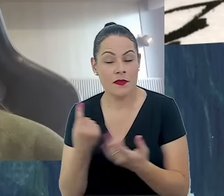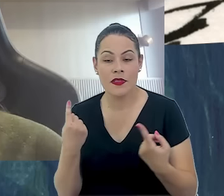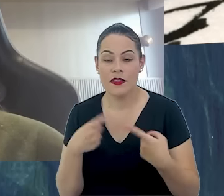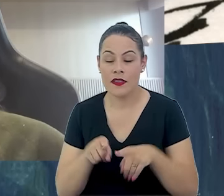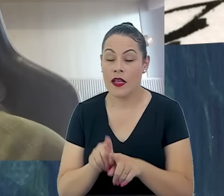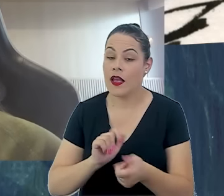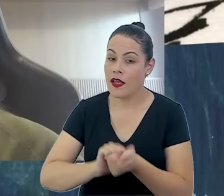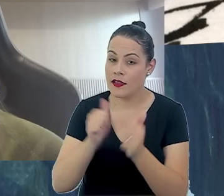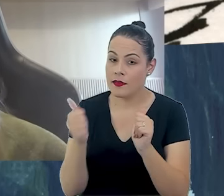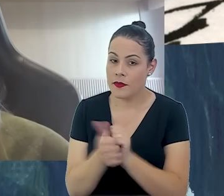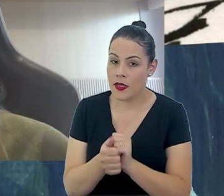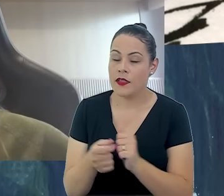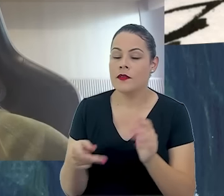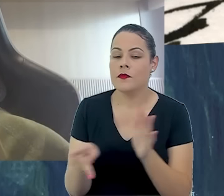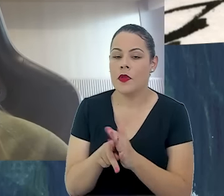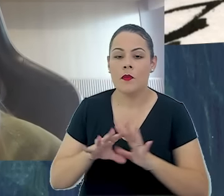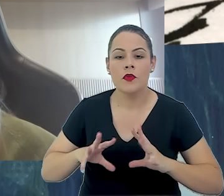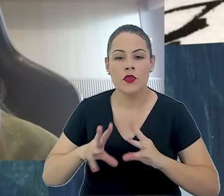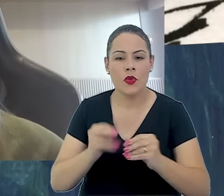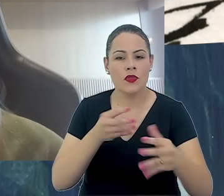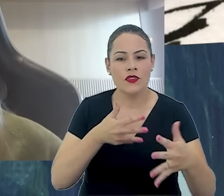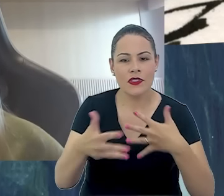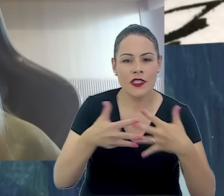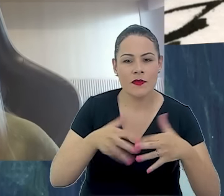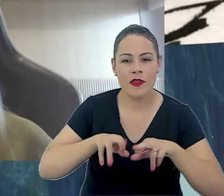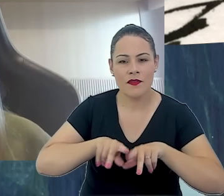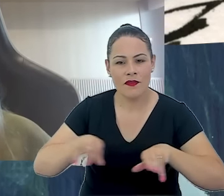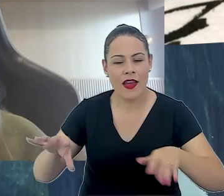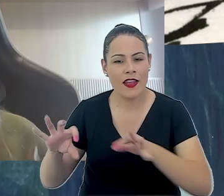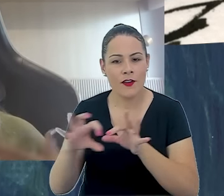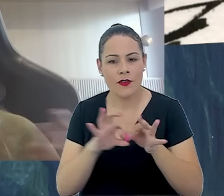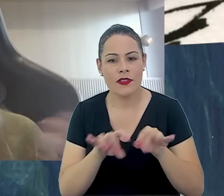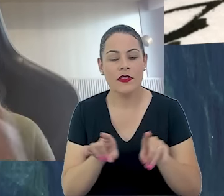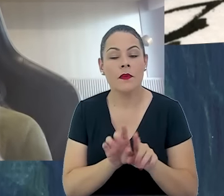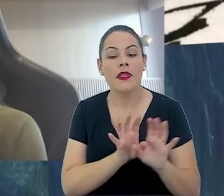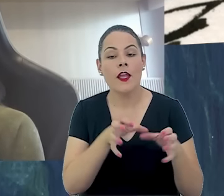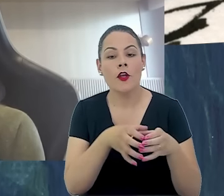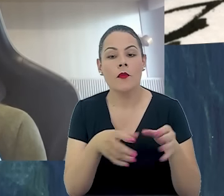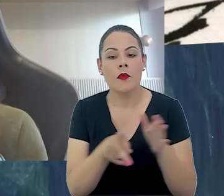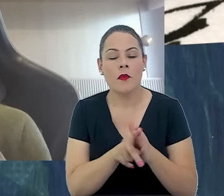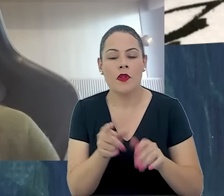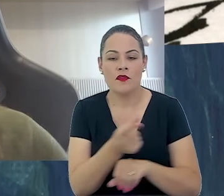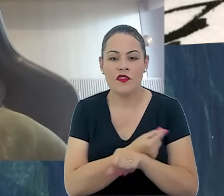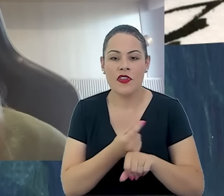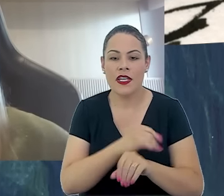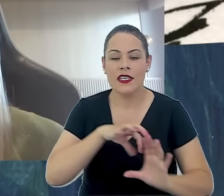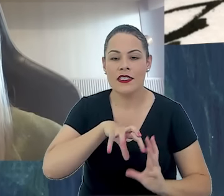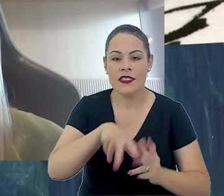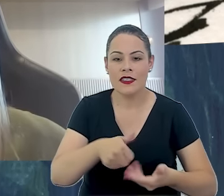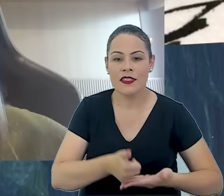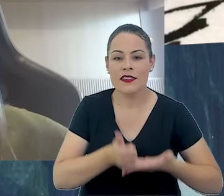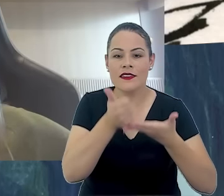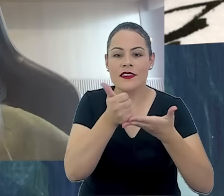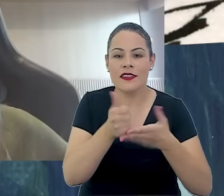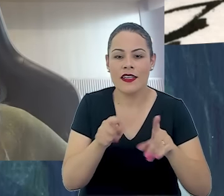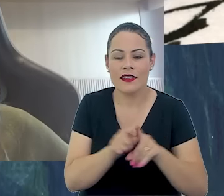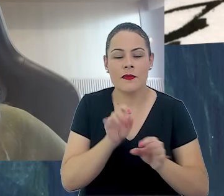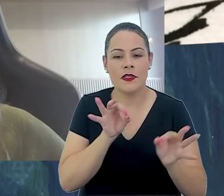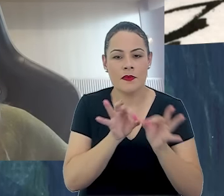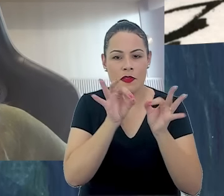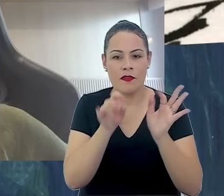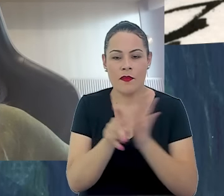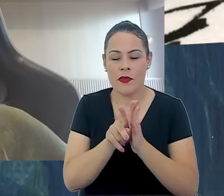estejam adequados em custo, disclosures, transparência, etc. A gente tem a equipe de finanças sustentáveis, né? Que é